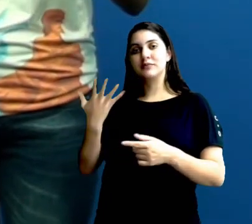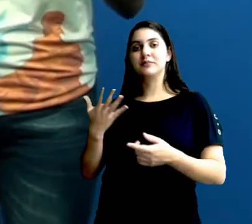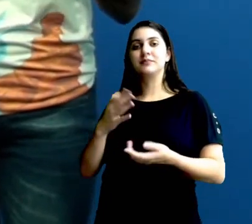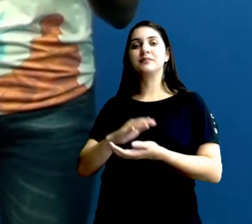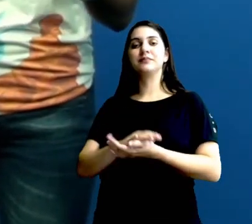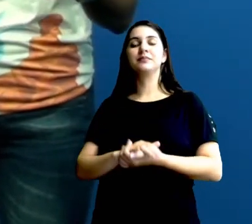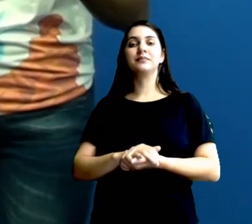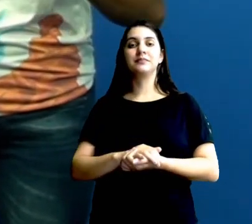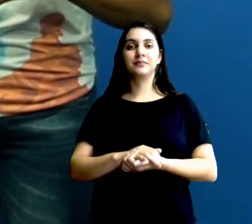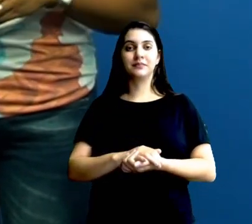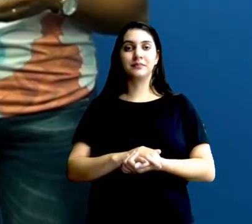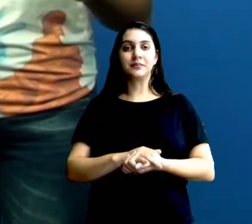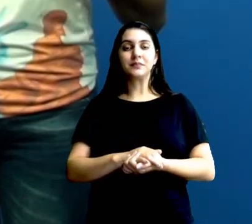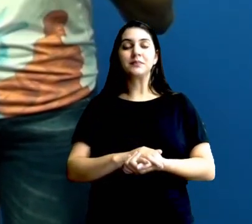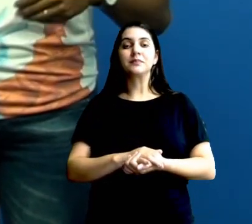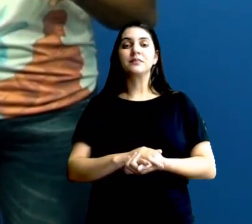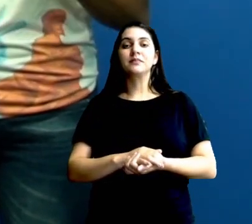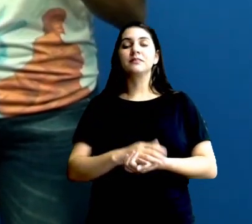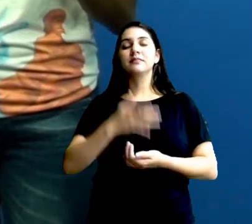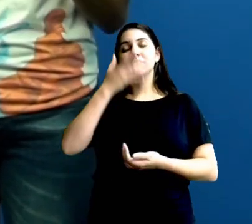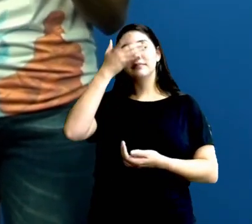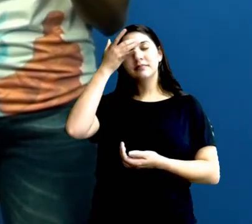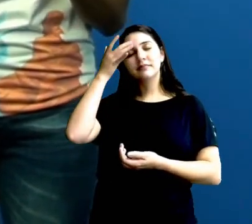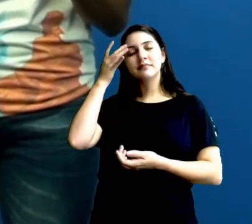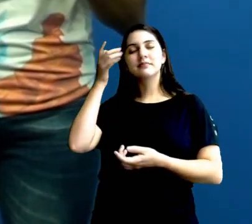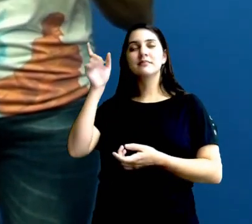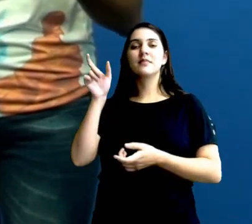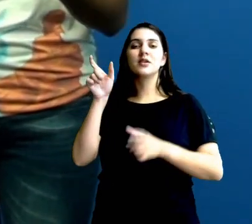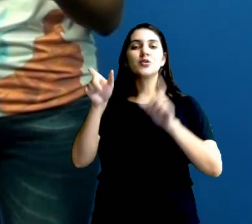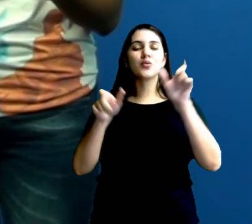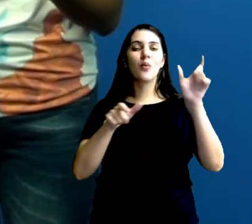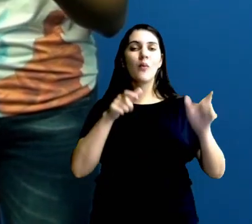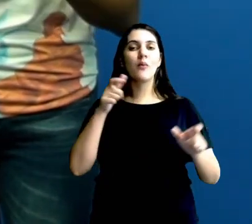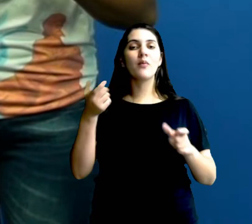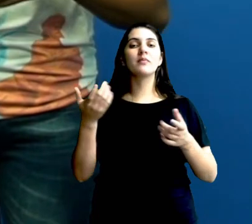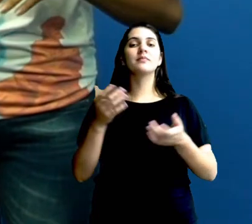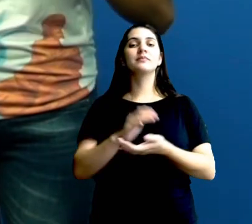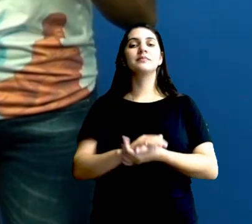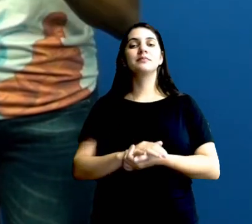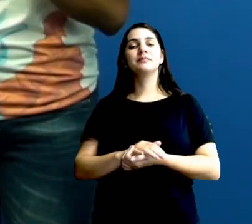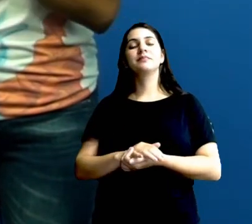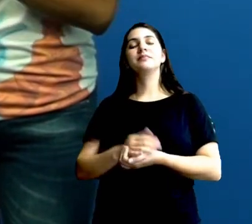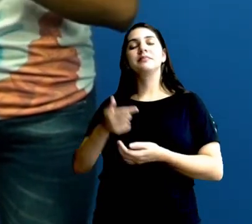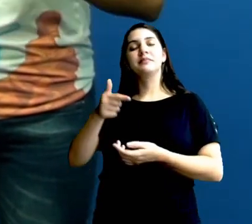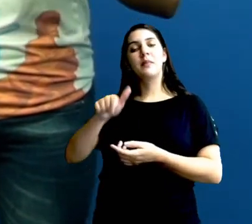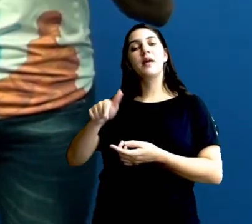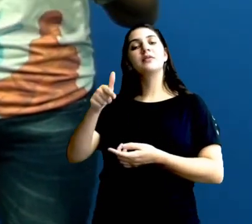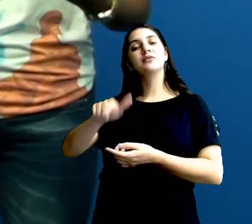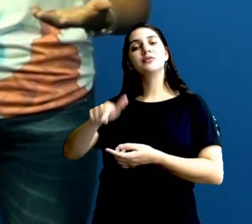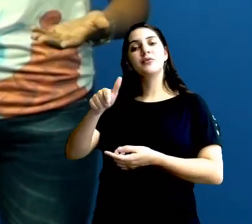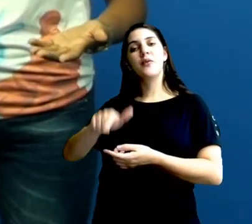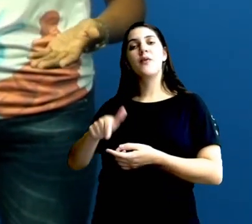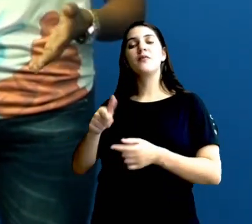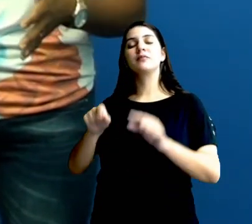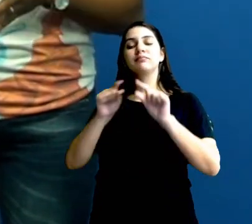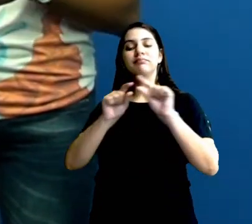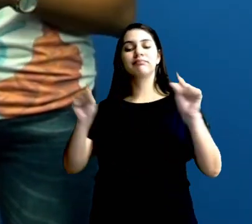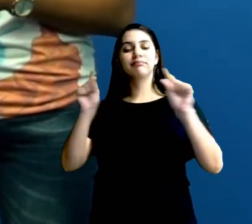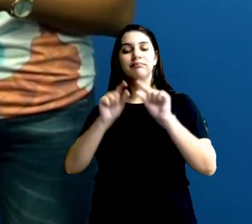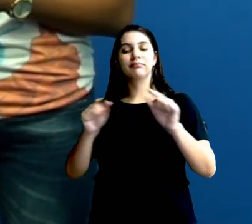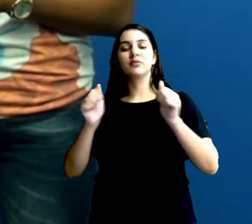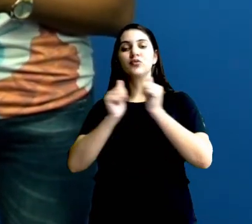ou nice to meet you. E a pessoa pega carona, tá? Quem é apresentado pega carona. Pleased to meet you ou nice to meet